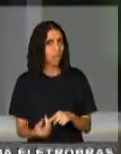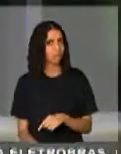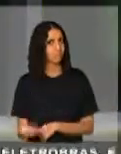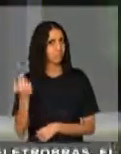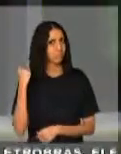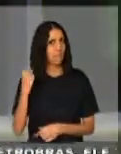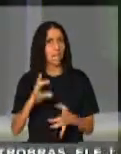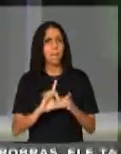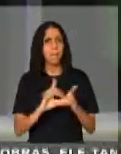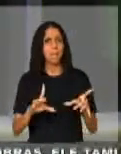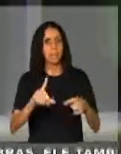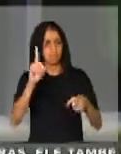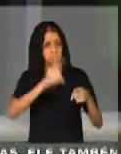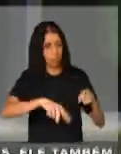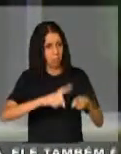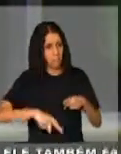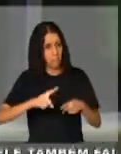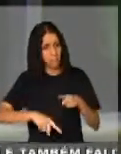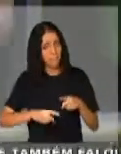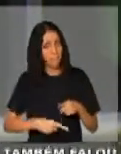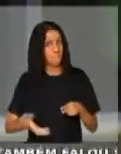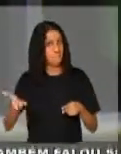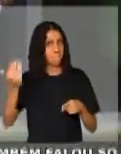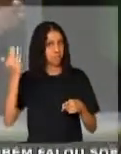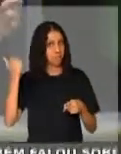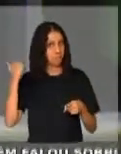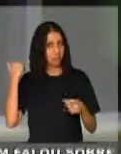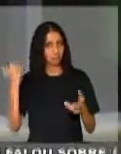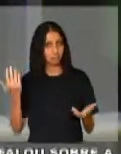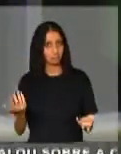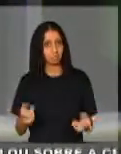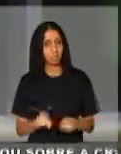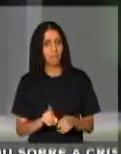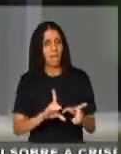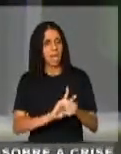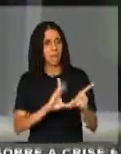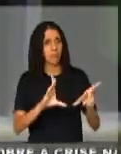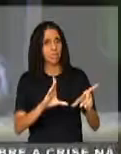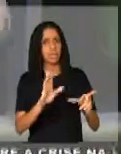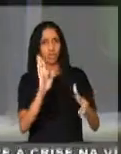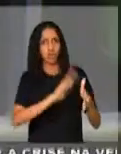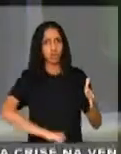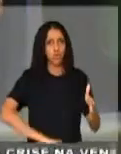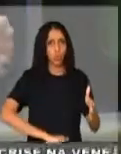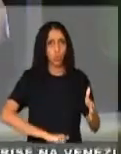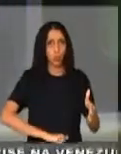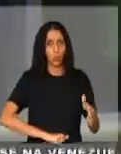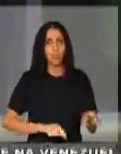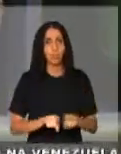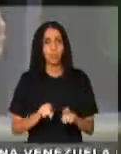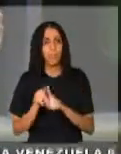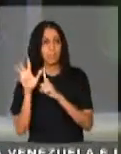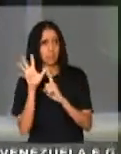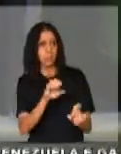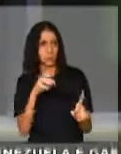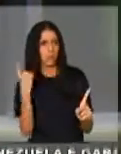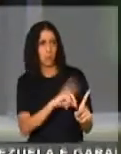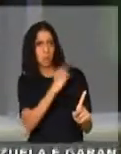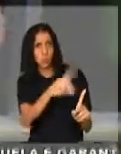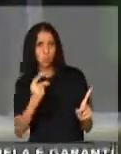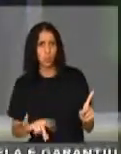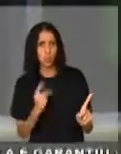as liberdades públicas no Brasil, que interditou a democracia, que perseguiu,